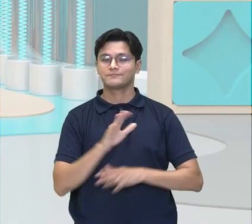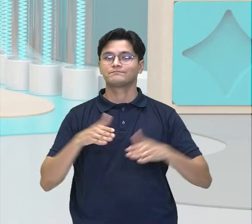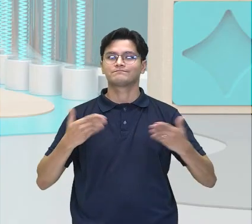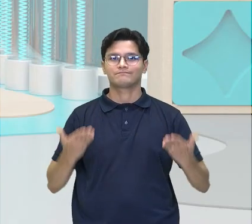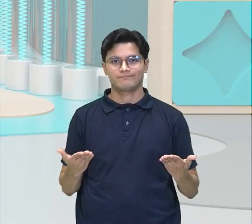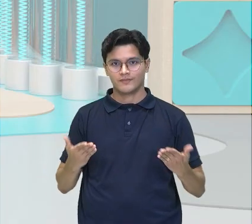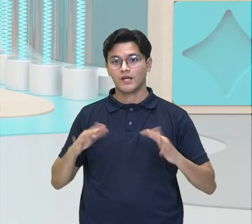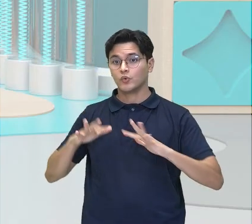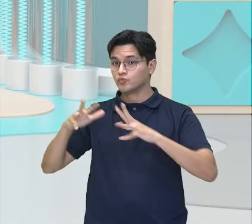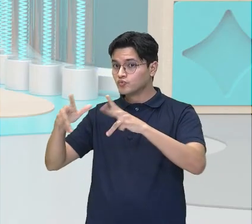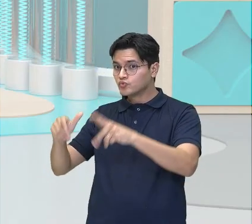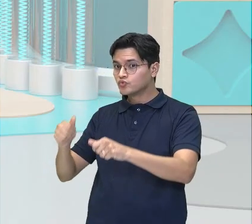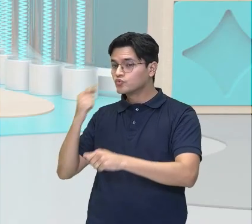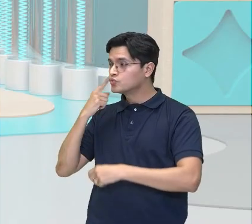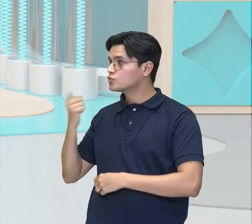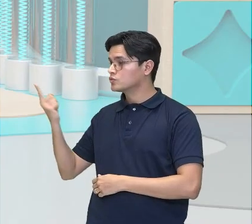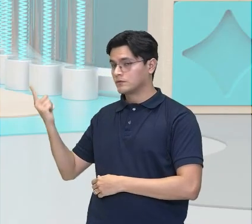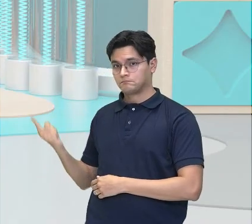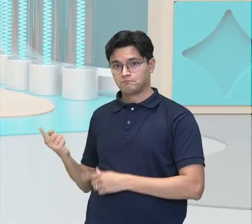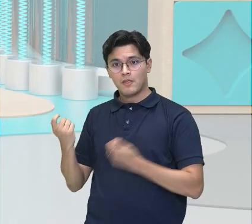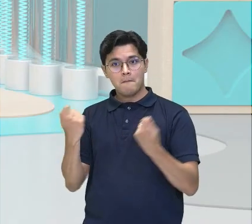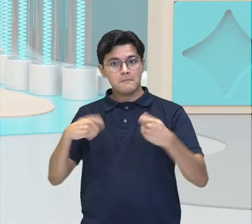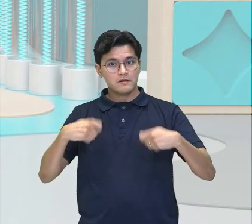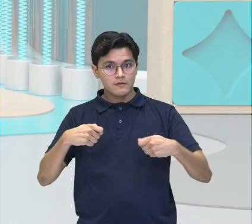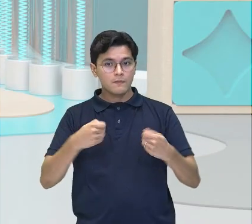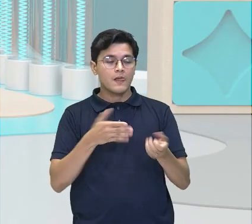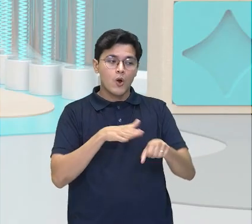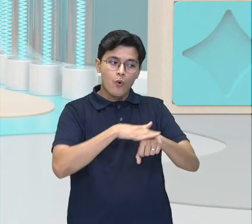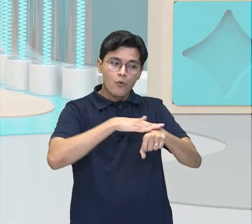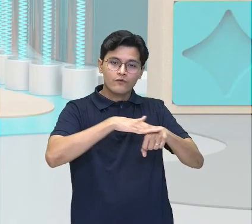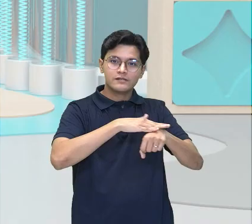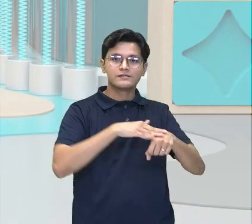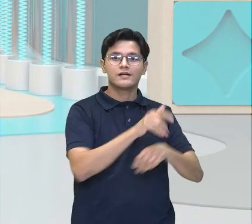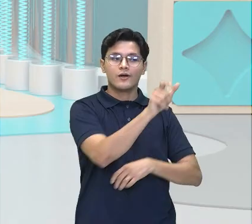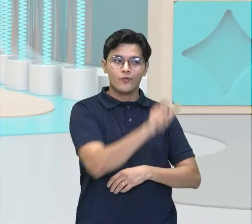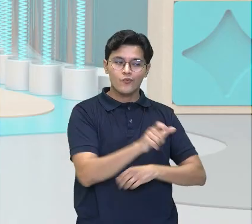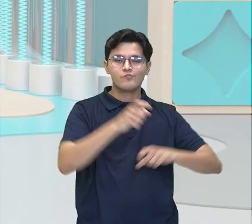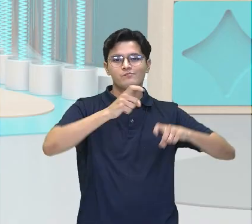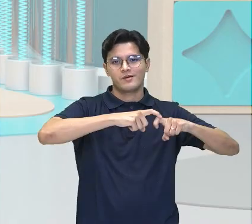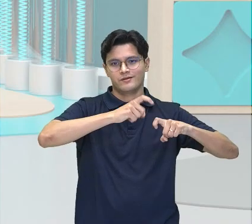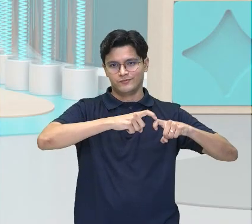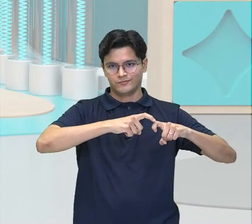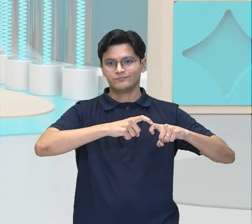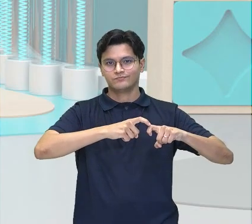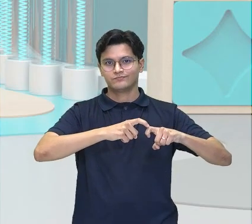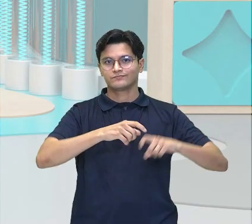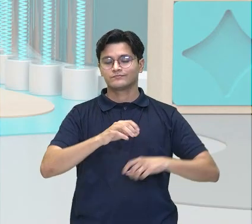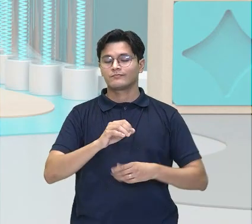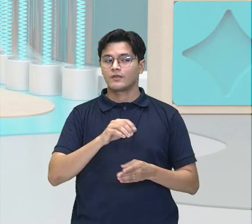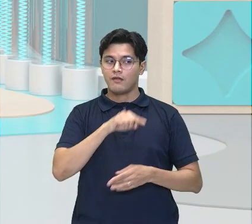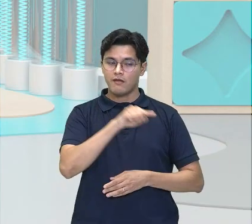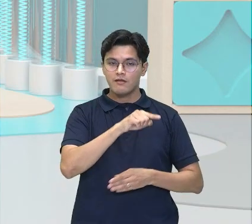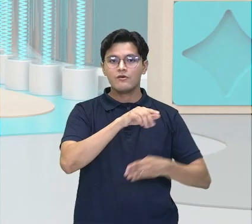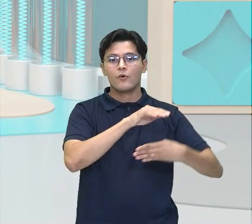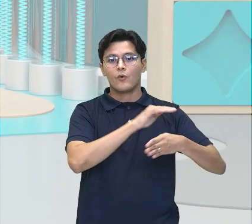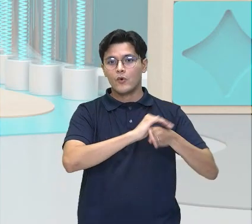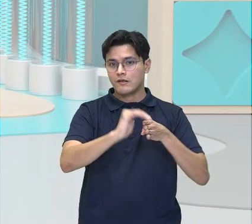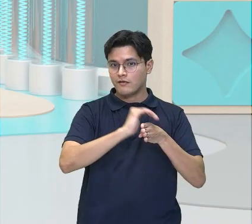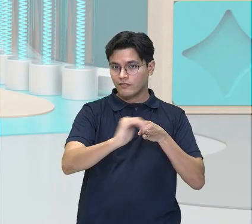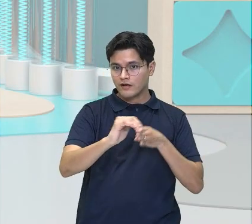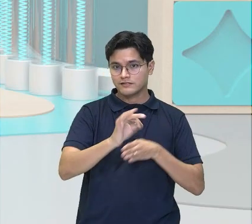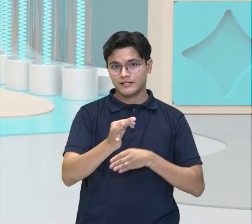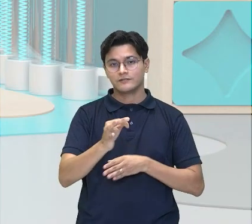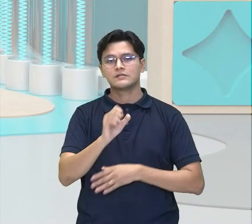estar conversado, dialogado, bem amarradinho ali com o seu médico. Então, se você sentir alguns daqueles sintomas que eu citei para